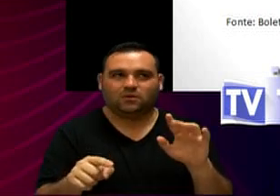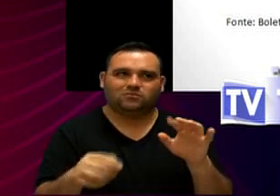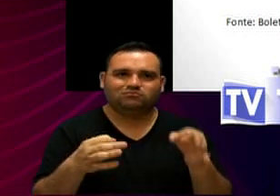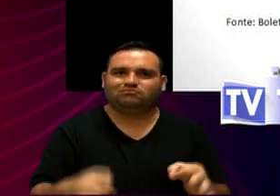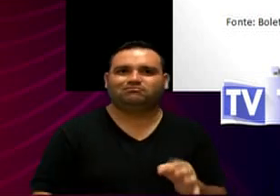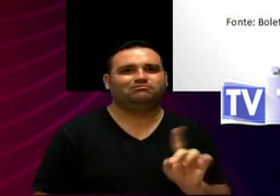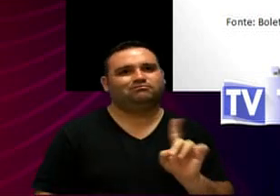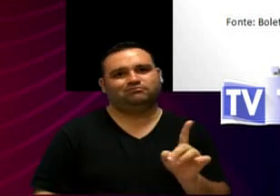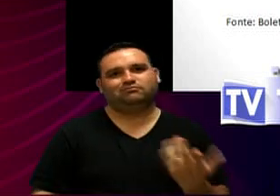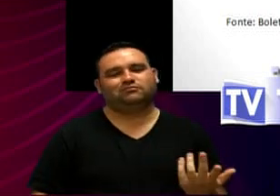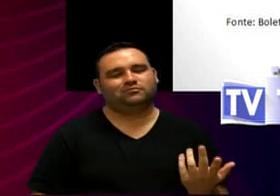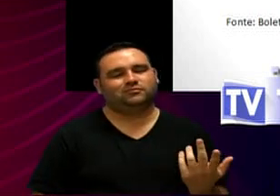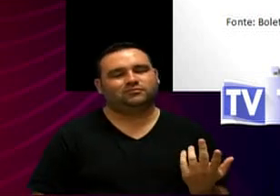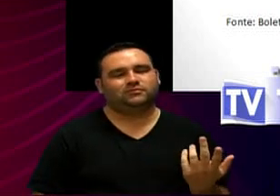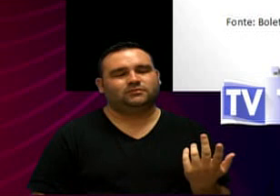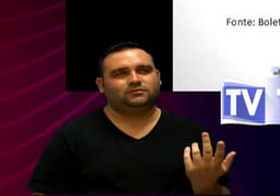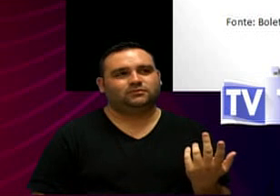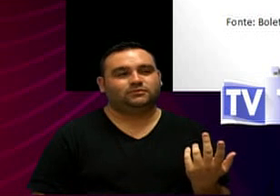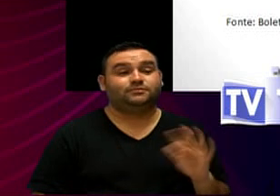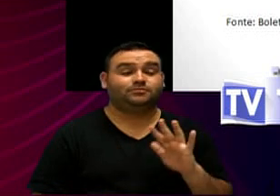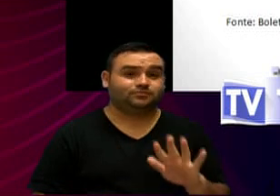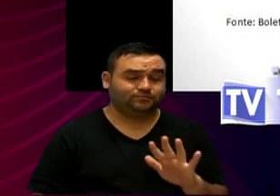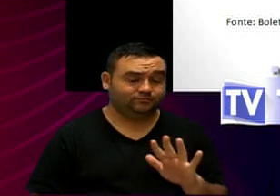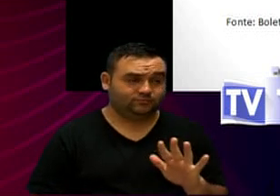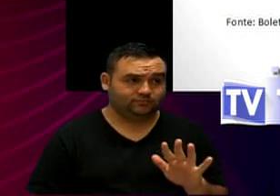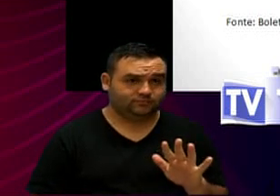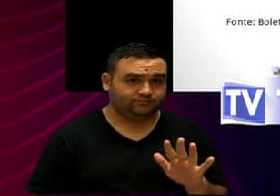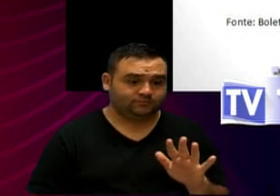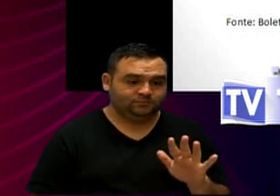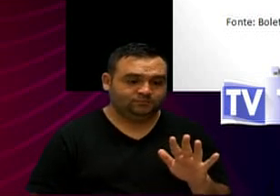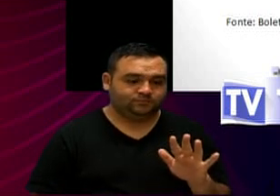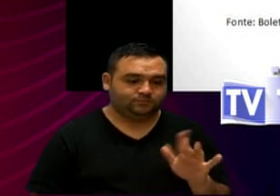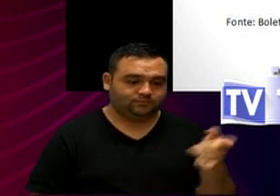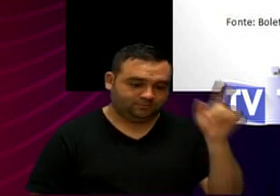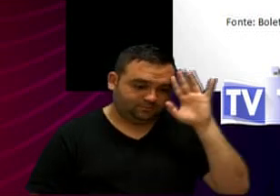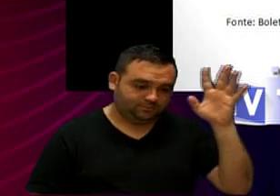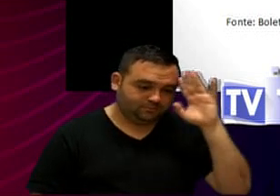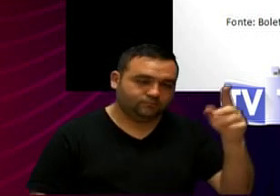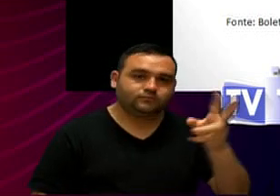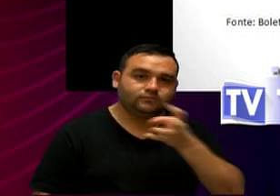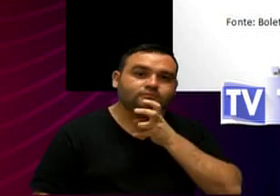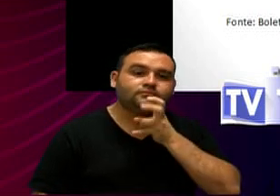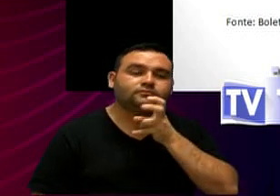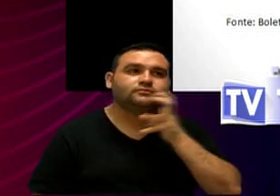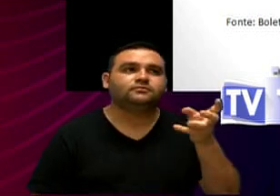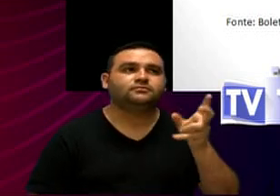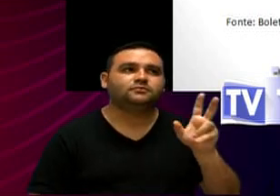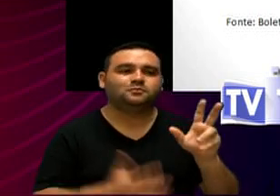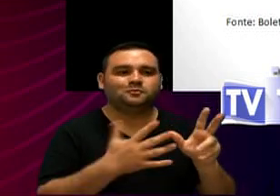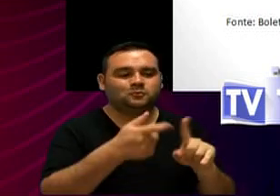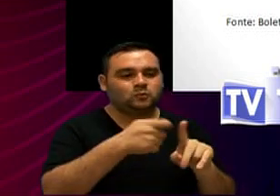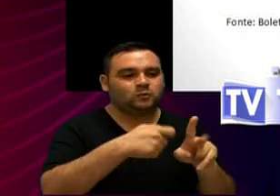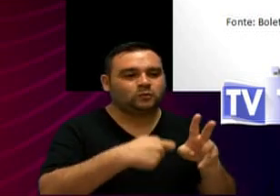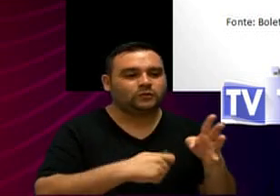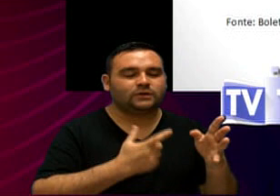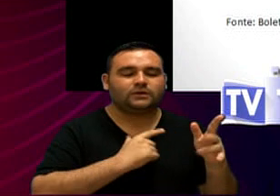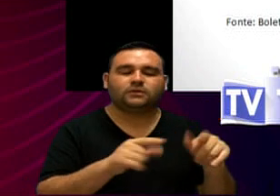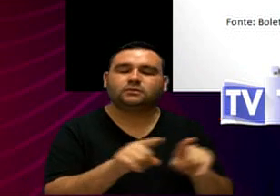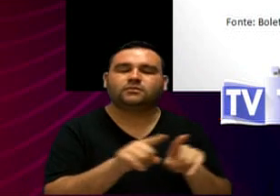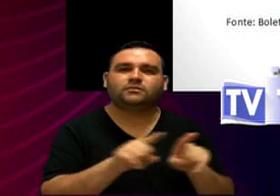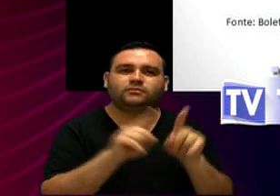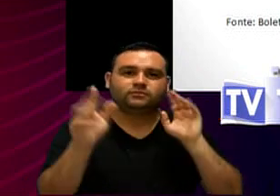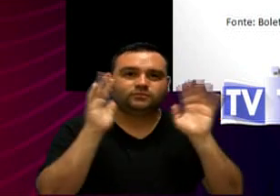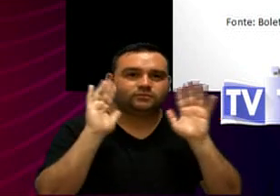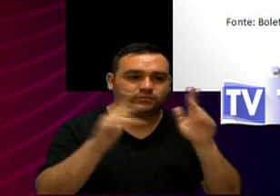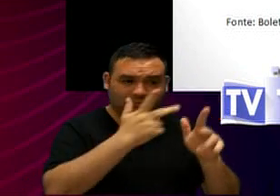ideal, obviamente. Mas, considerando os índices, então, de Sorocaba, média mês, considerando, então,